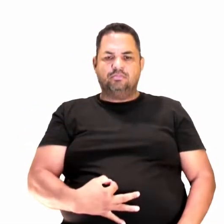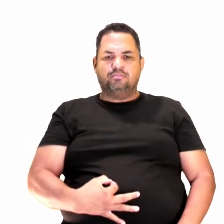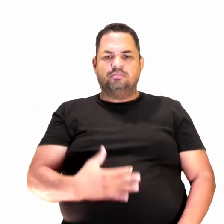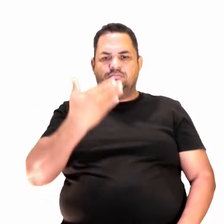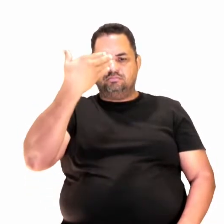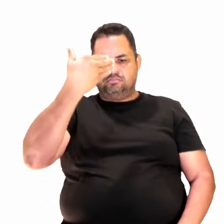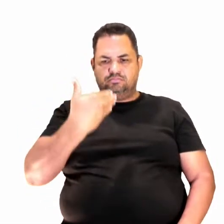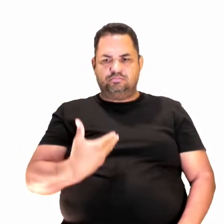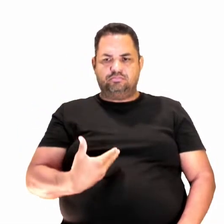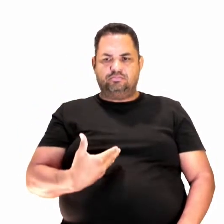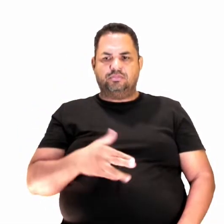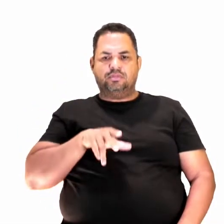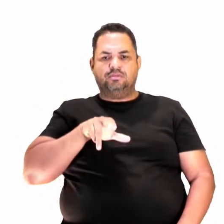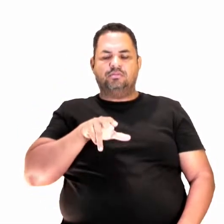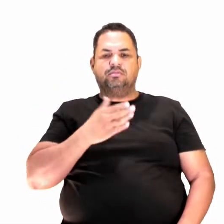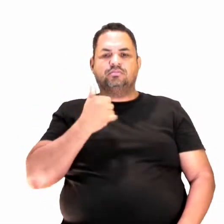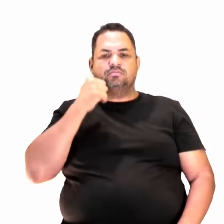S aqui